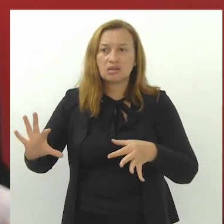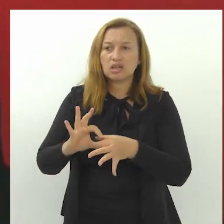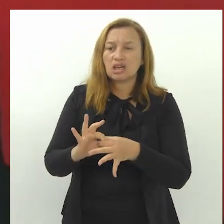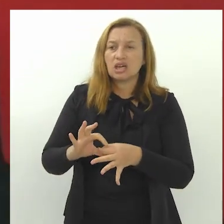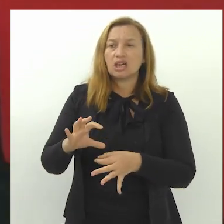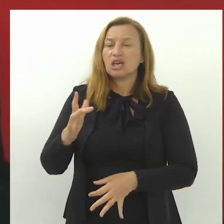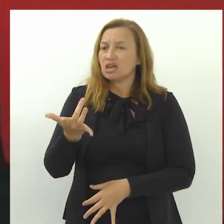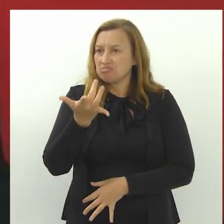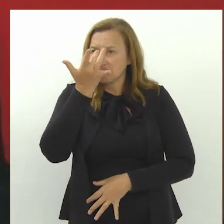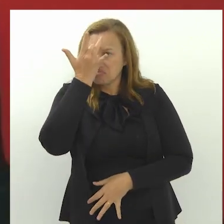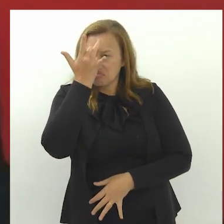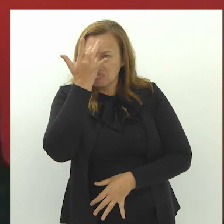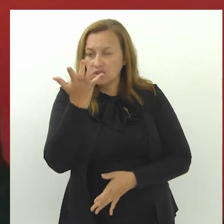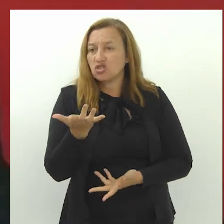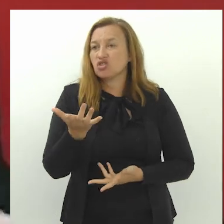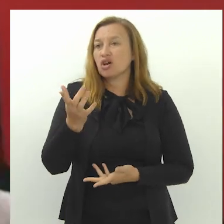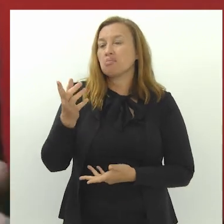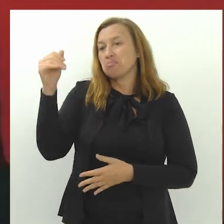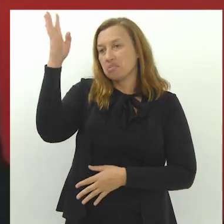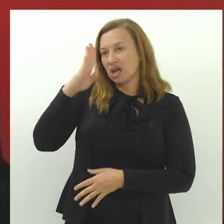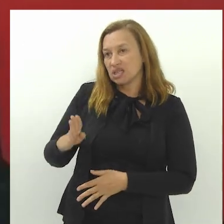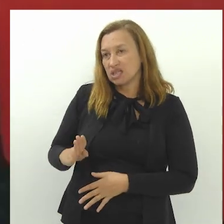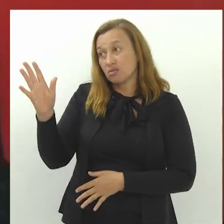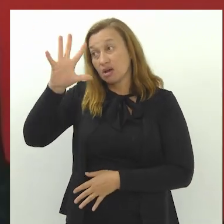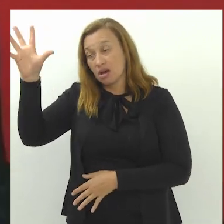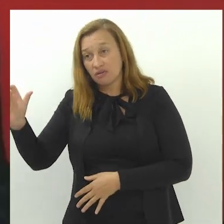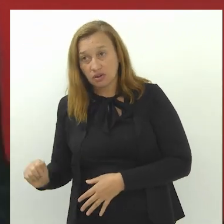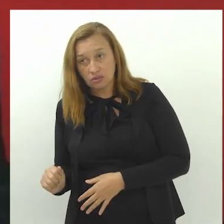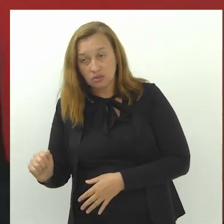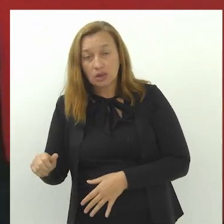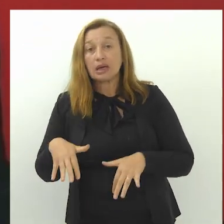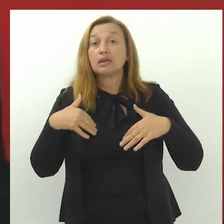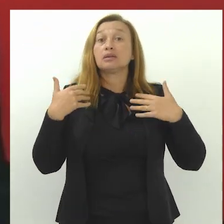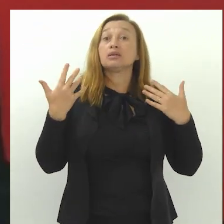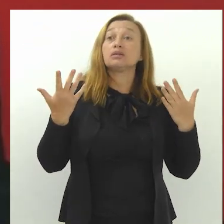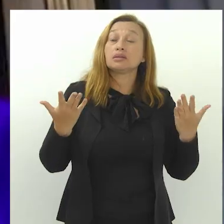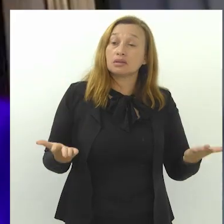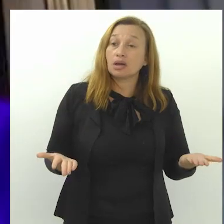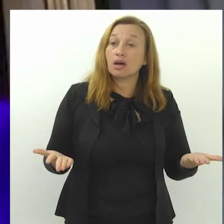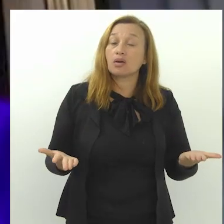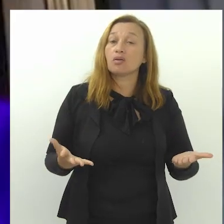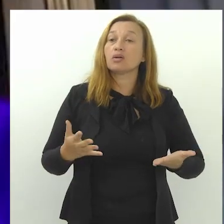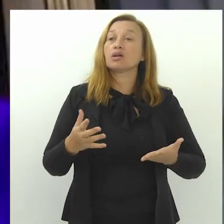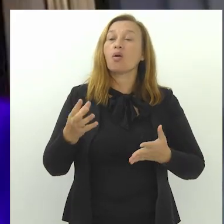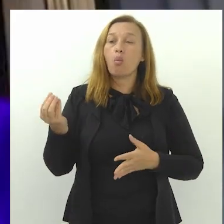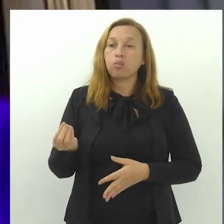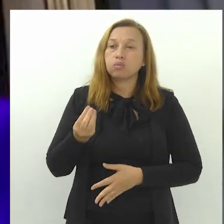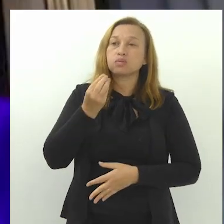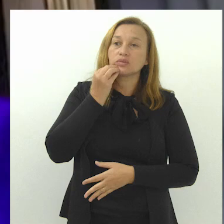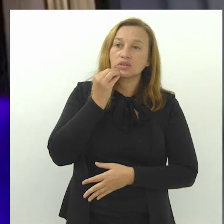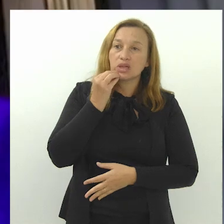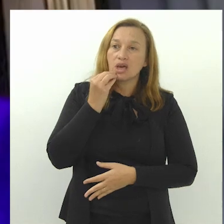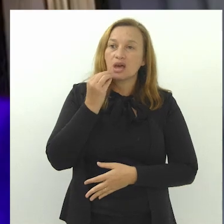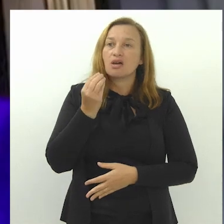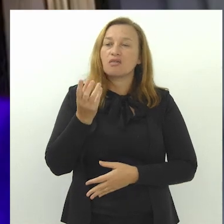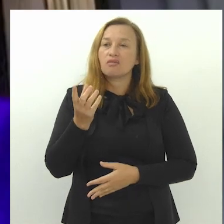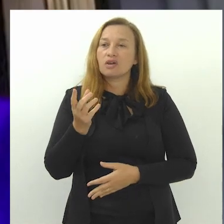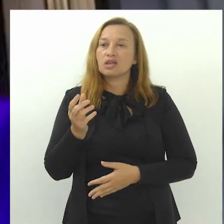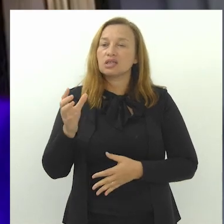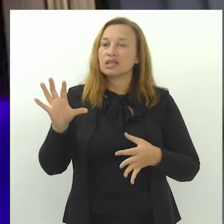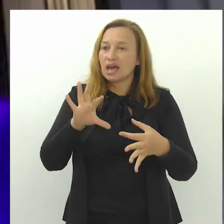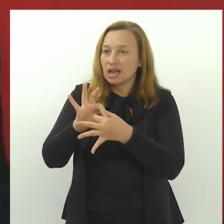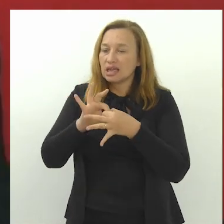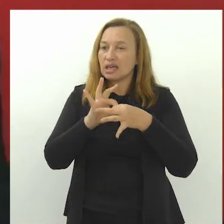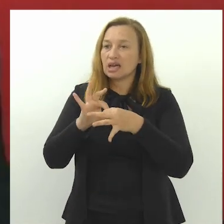Global que se encadearam, né, Indonésia, Índia, Brasil e África do Sul. Então, essa